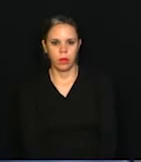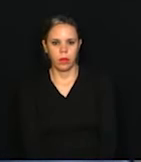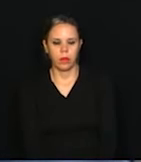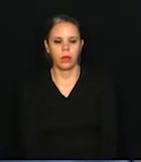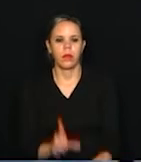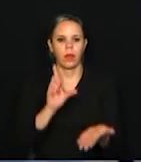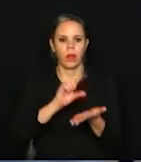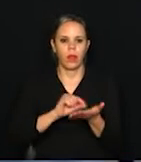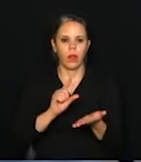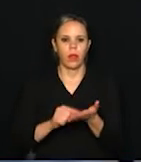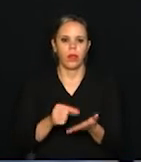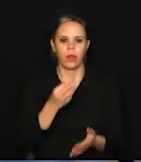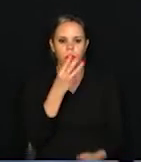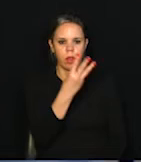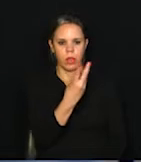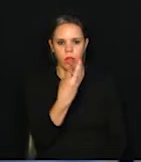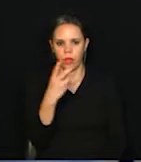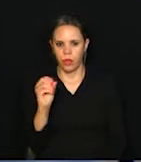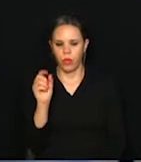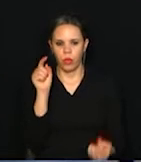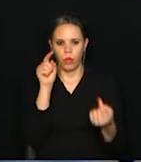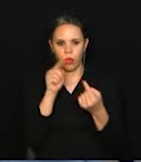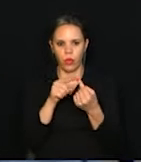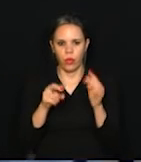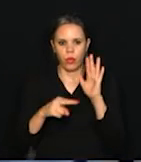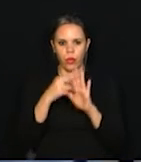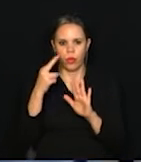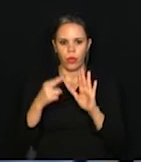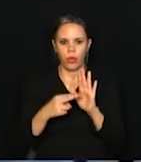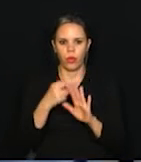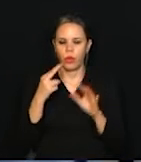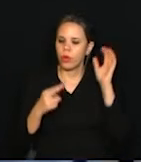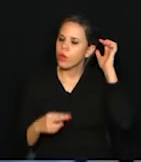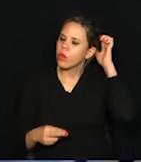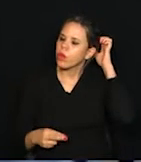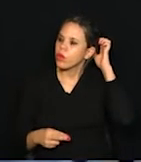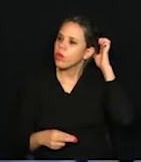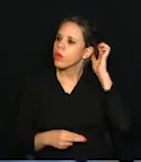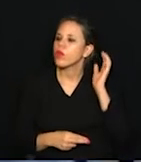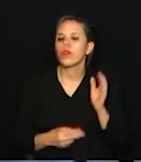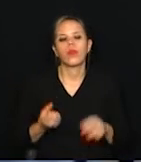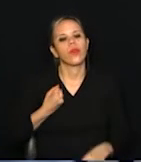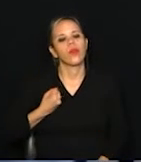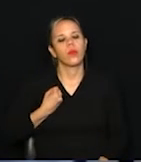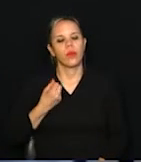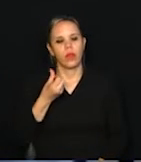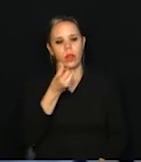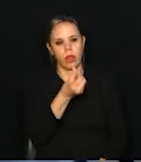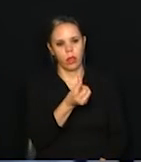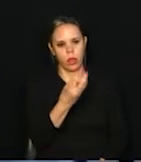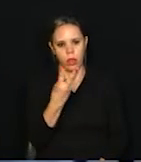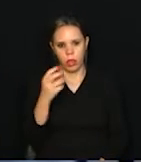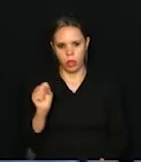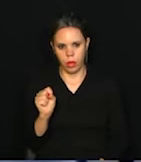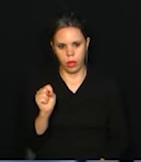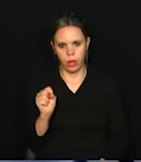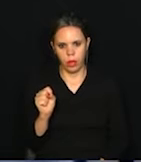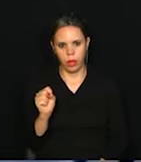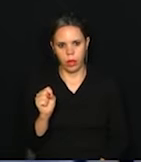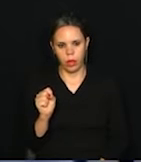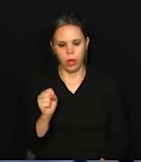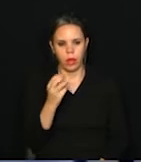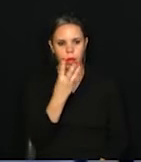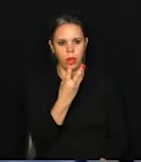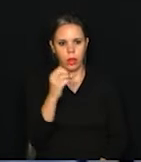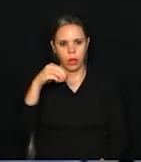foi objeto de uma resolução, que é a resolução número 638, de